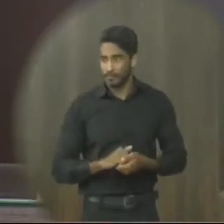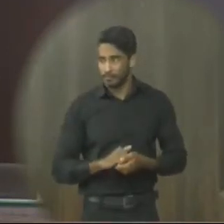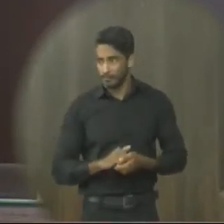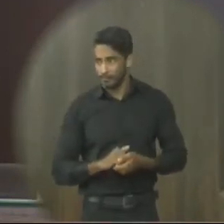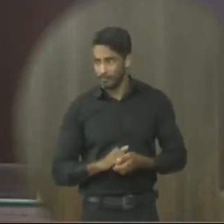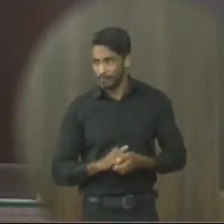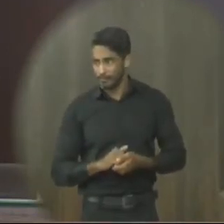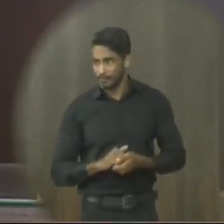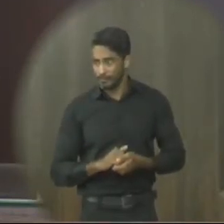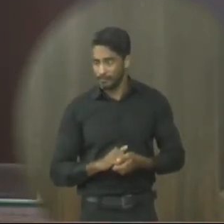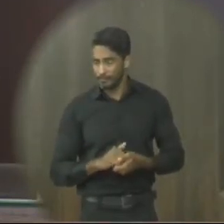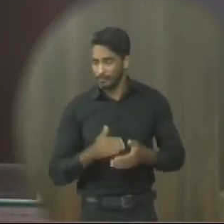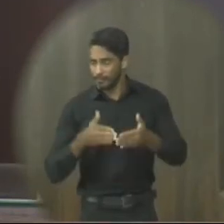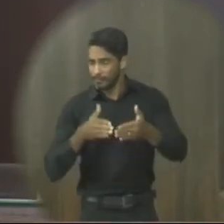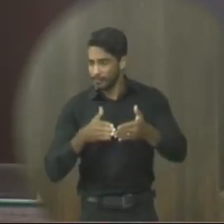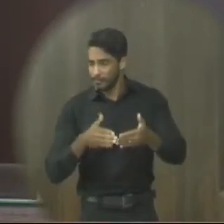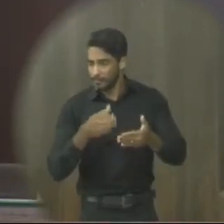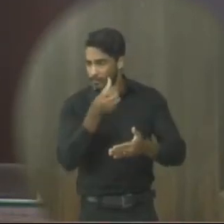Requerimento